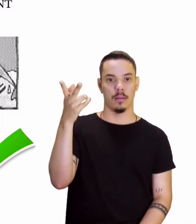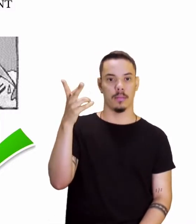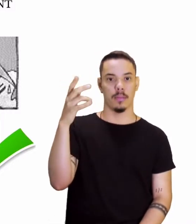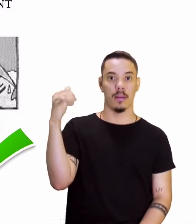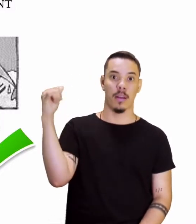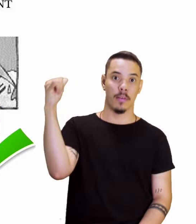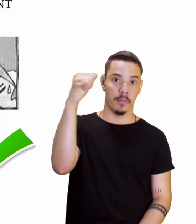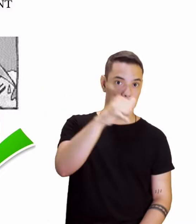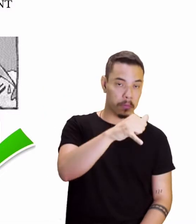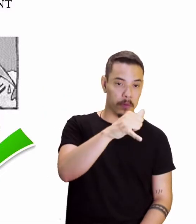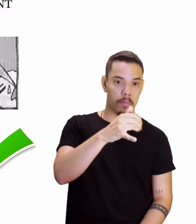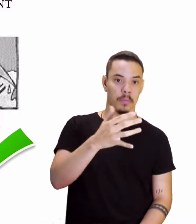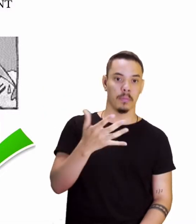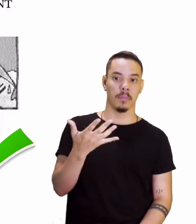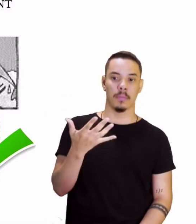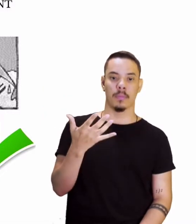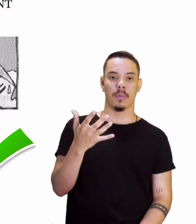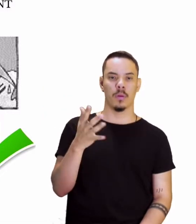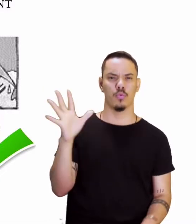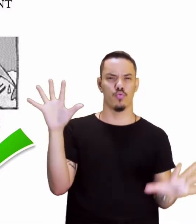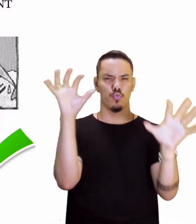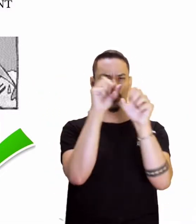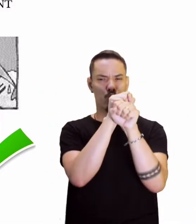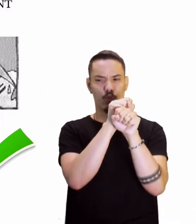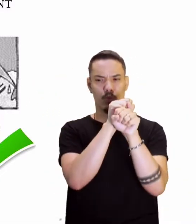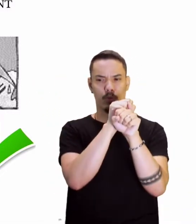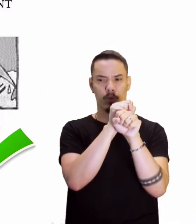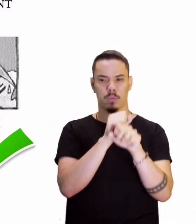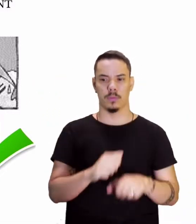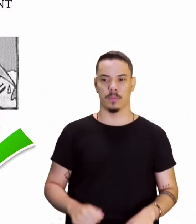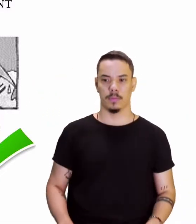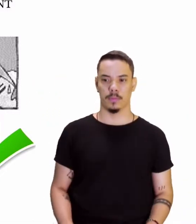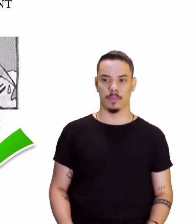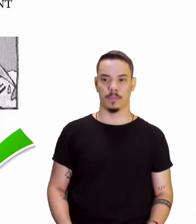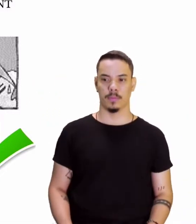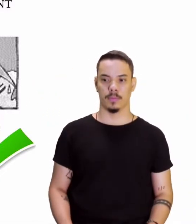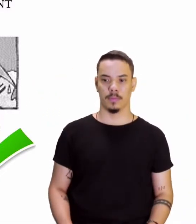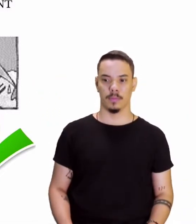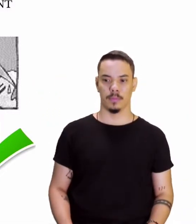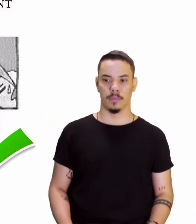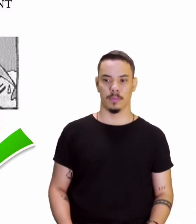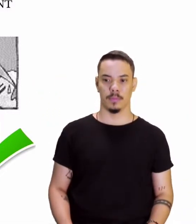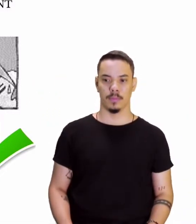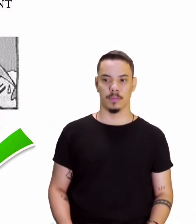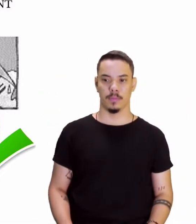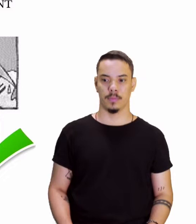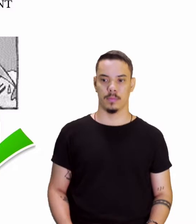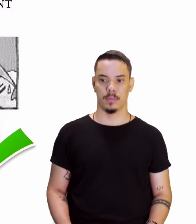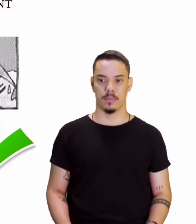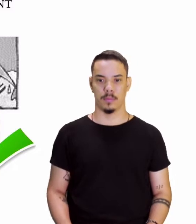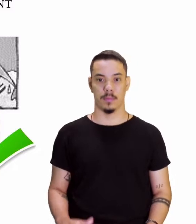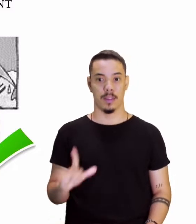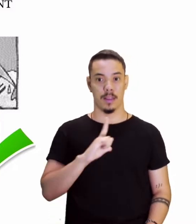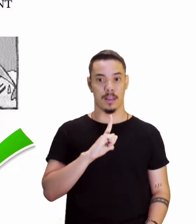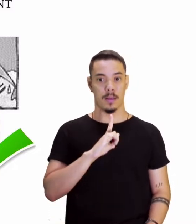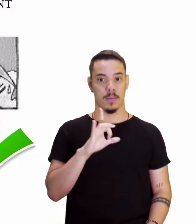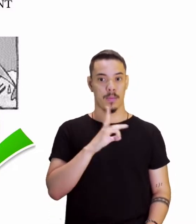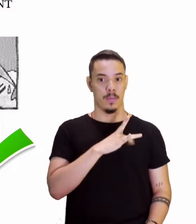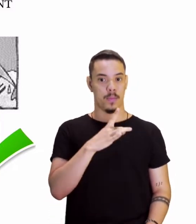de avião? Medo de escuro? Aí, tenho medo